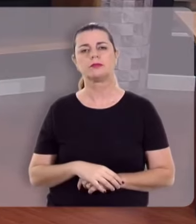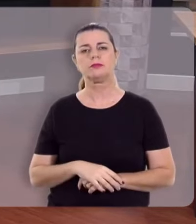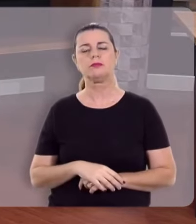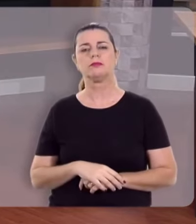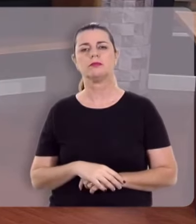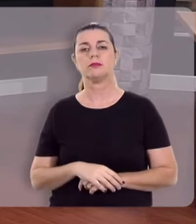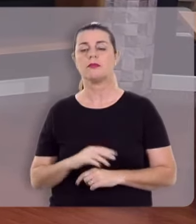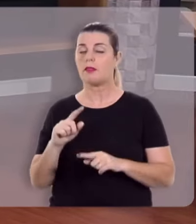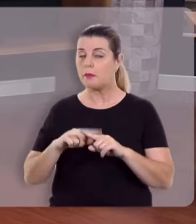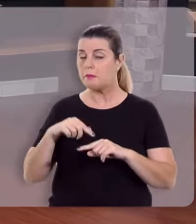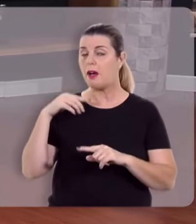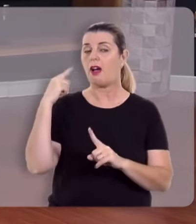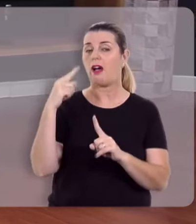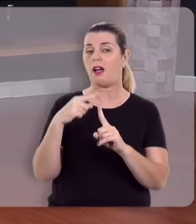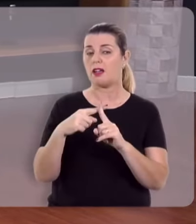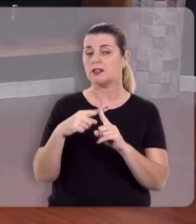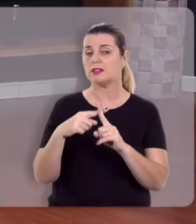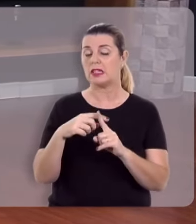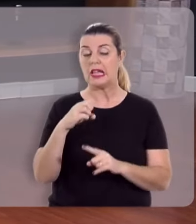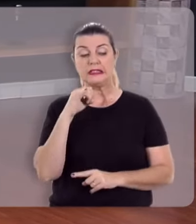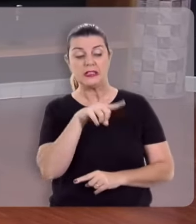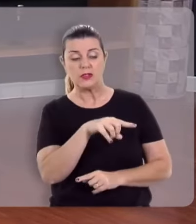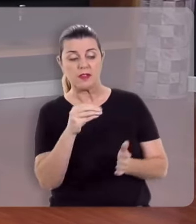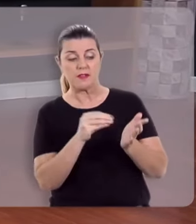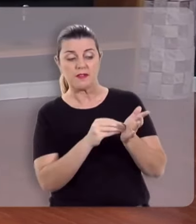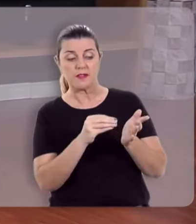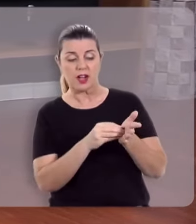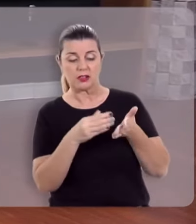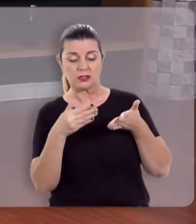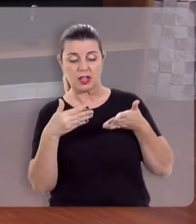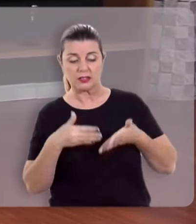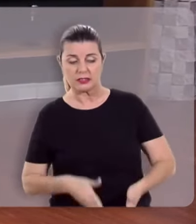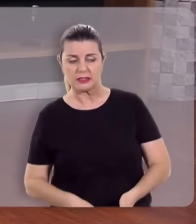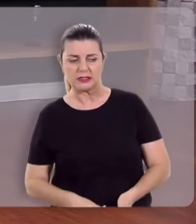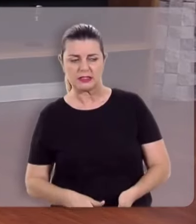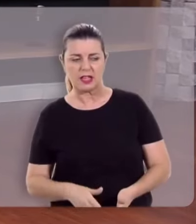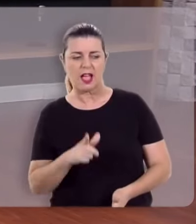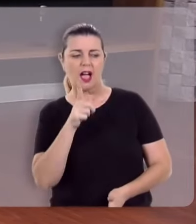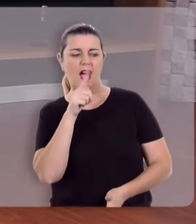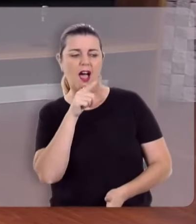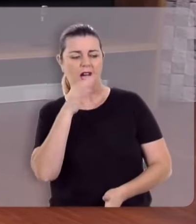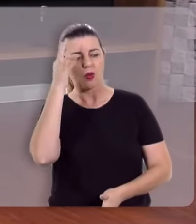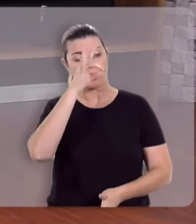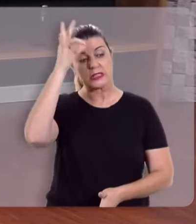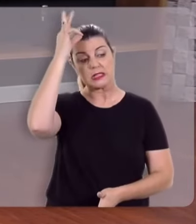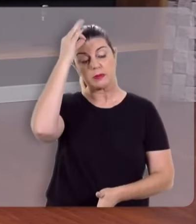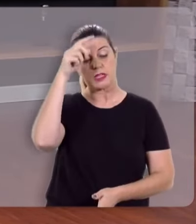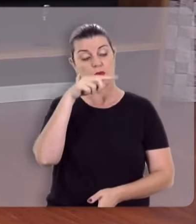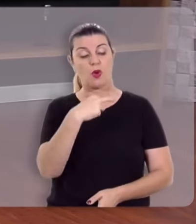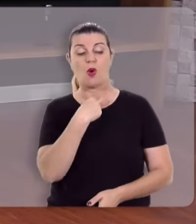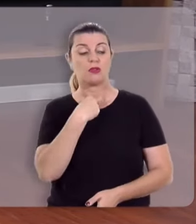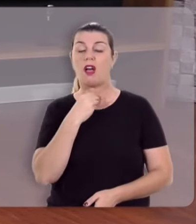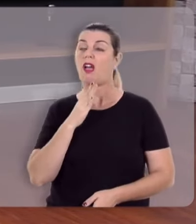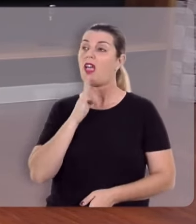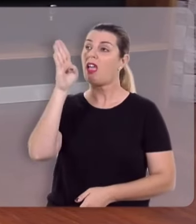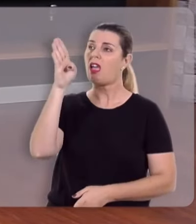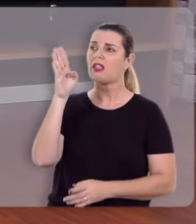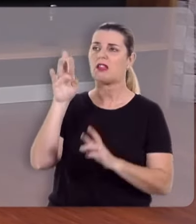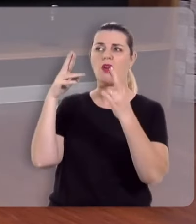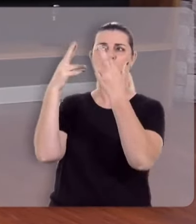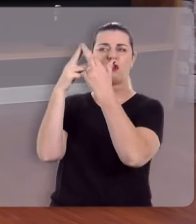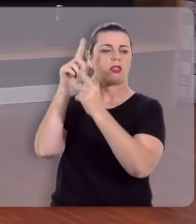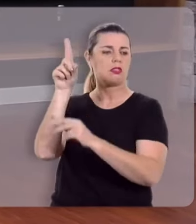E mais, se tu não nasceres da água e do espírito, não podes entrar no reino de